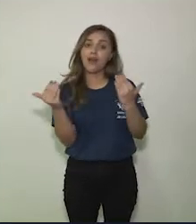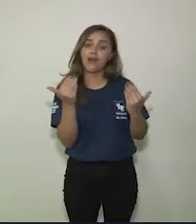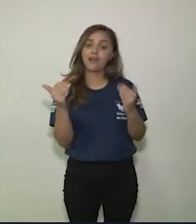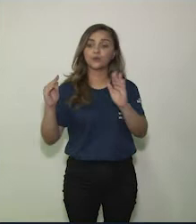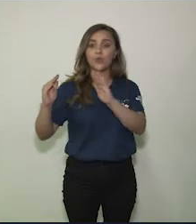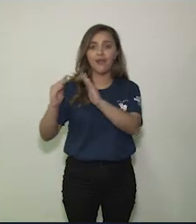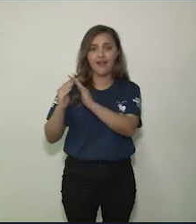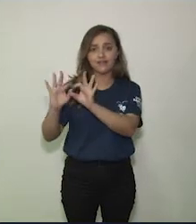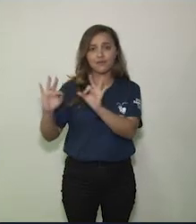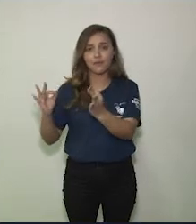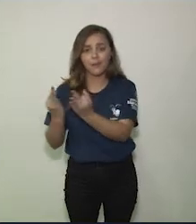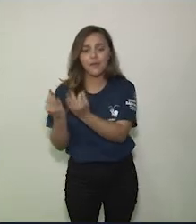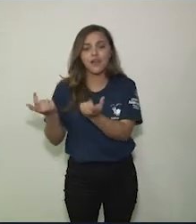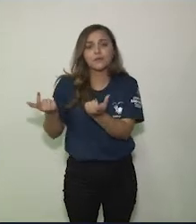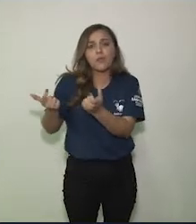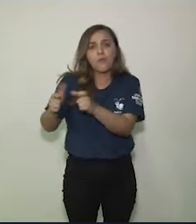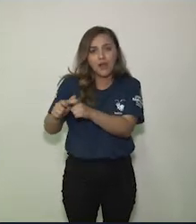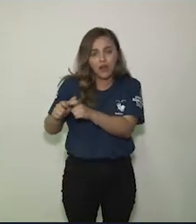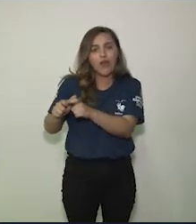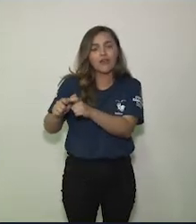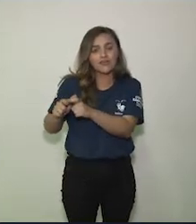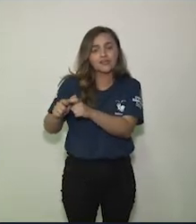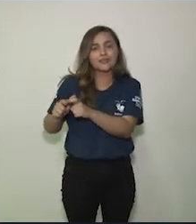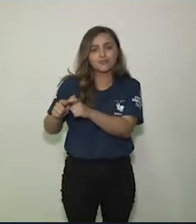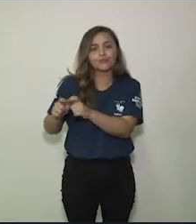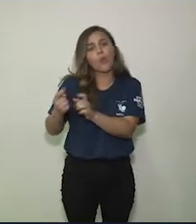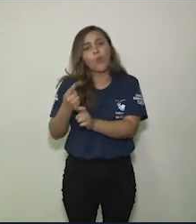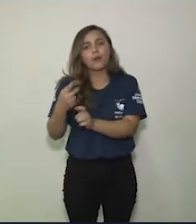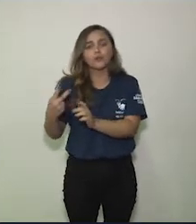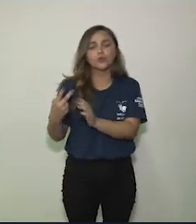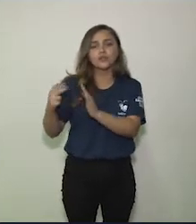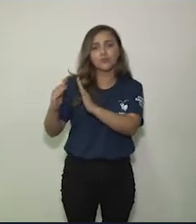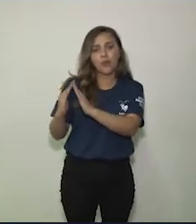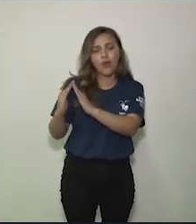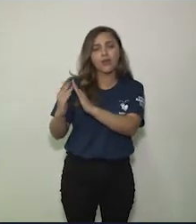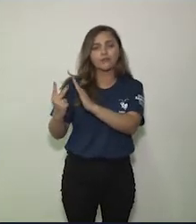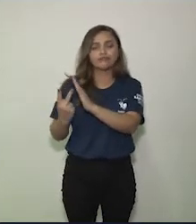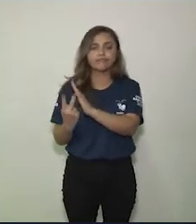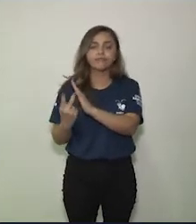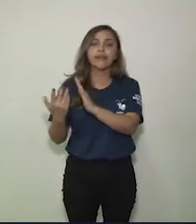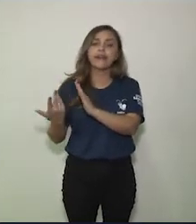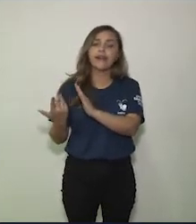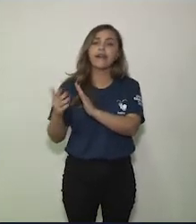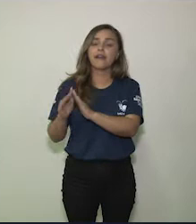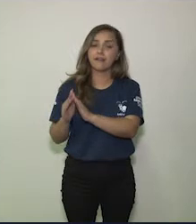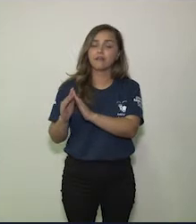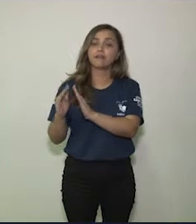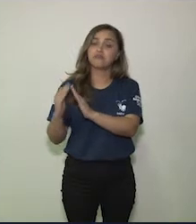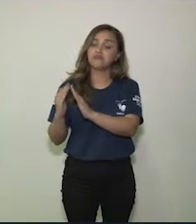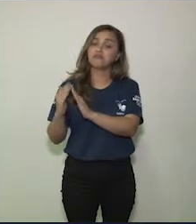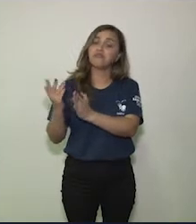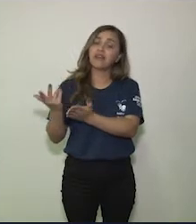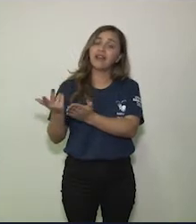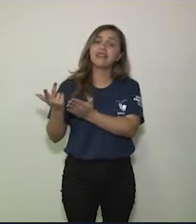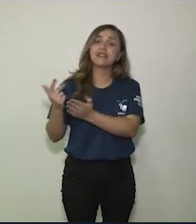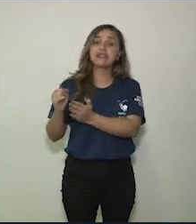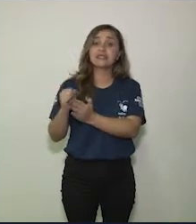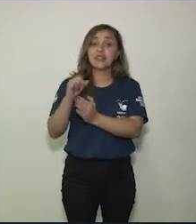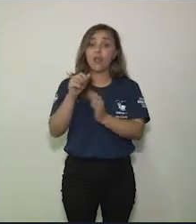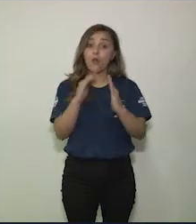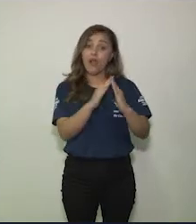que moram com 1 a 2 pessoas, tá? Quanto mais pessoas no mesmo domicílio, mais chance de